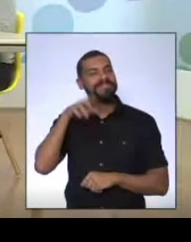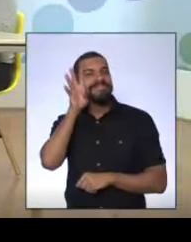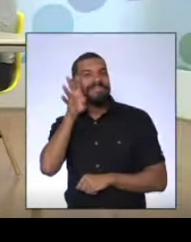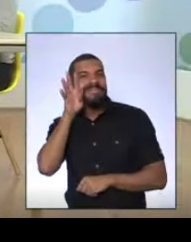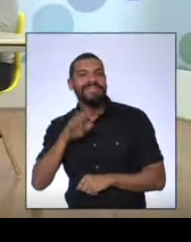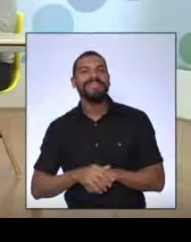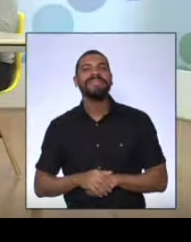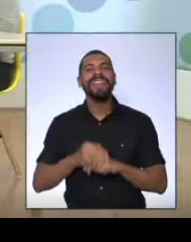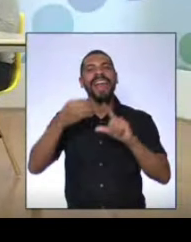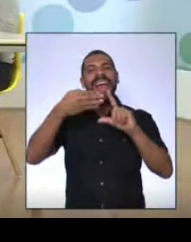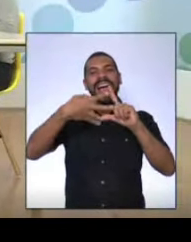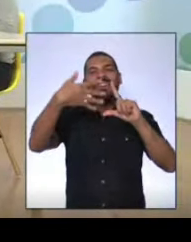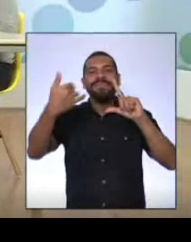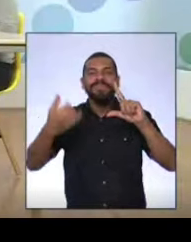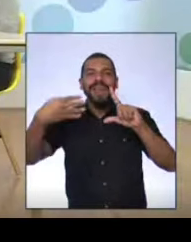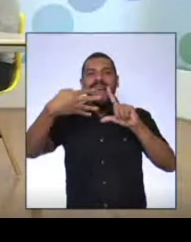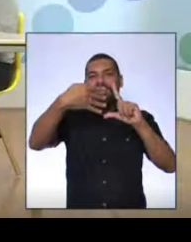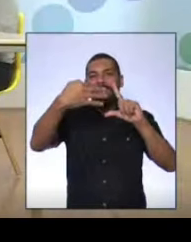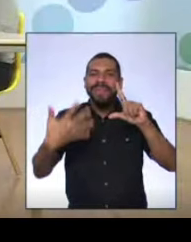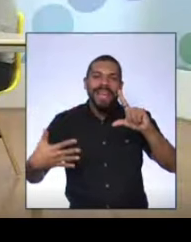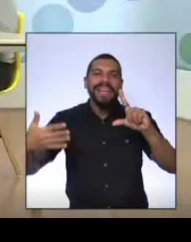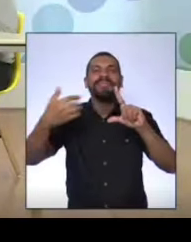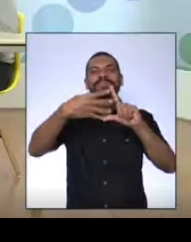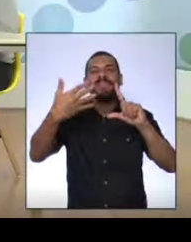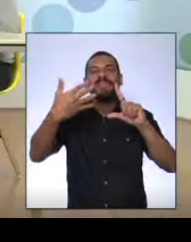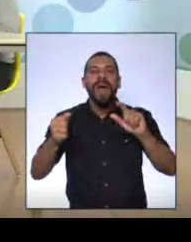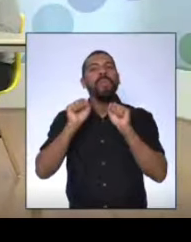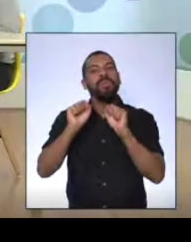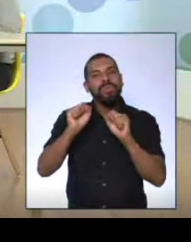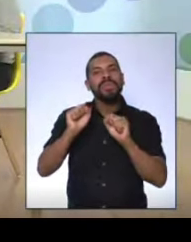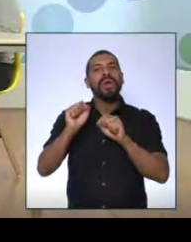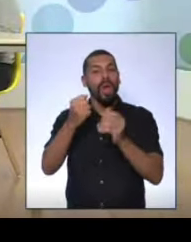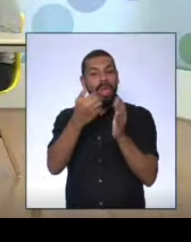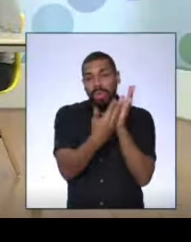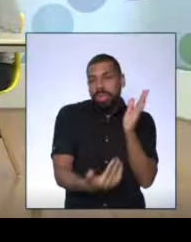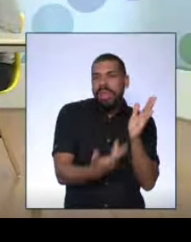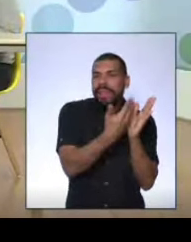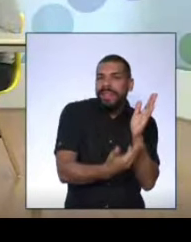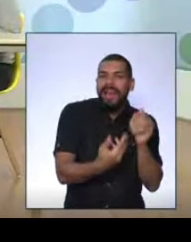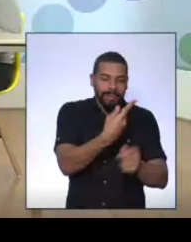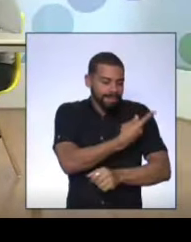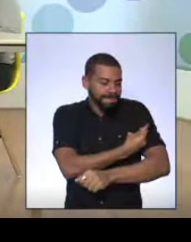LGBTs podendo doar sangue. Isso é importante, né? Estou interagindo. Vamos lá, então.